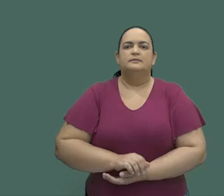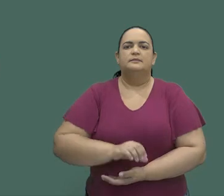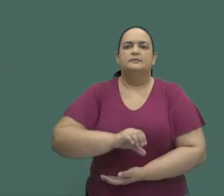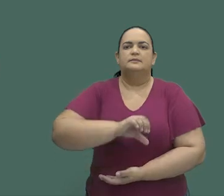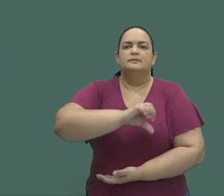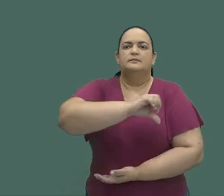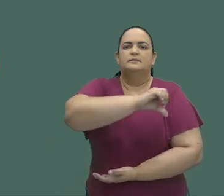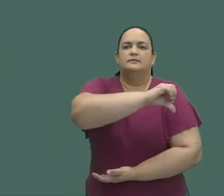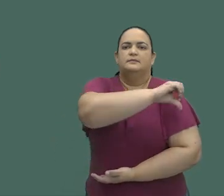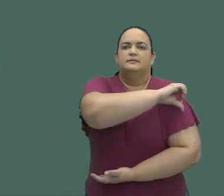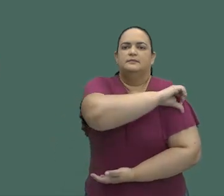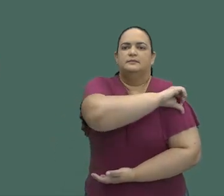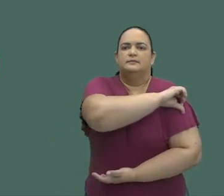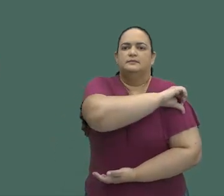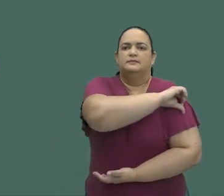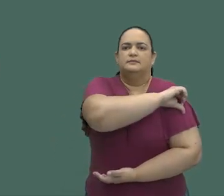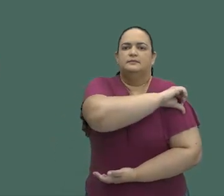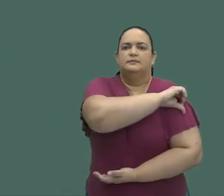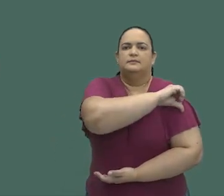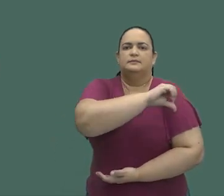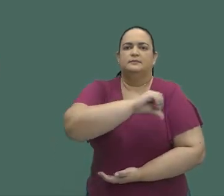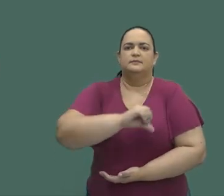E aí